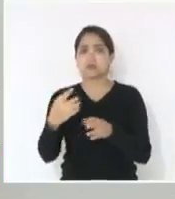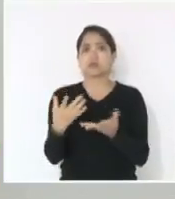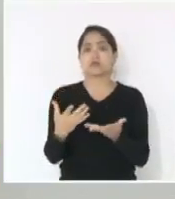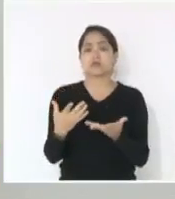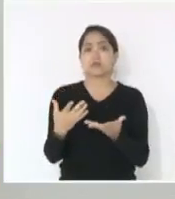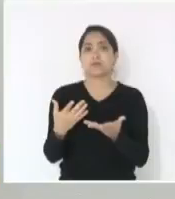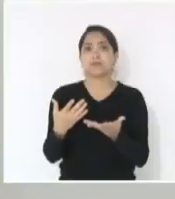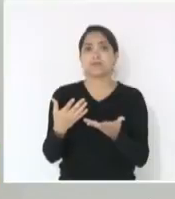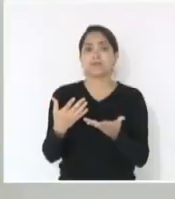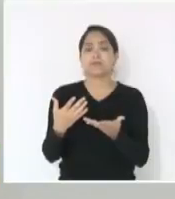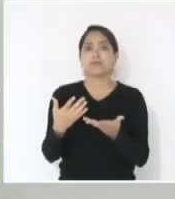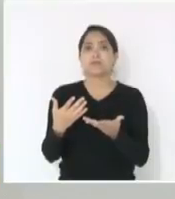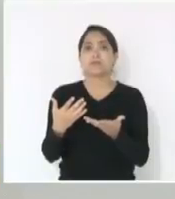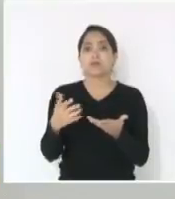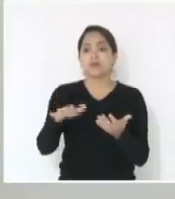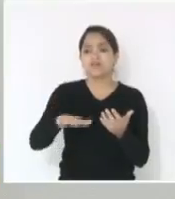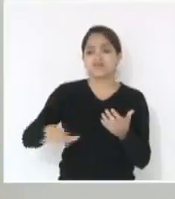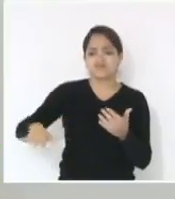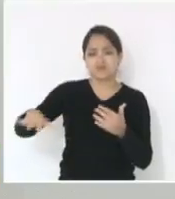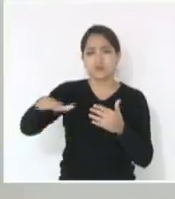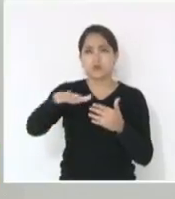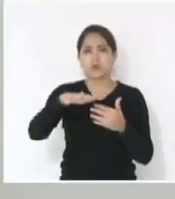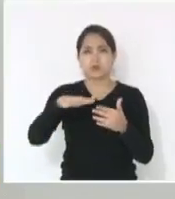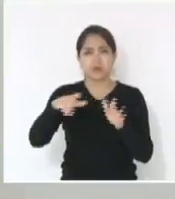iriam parar nos lixões